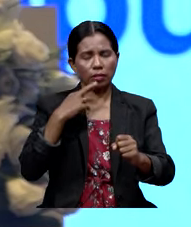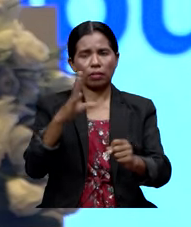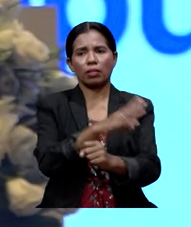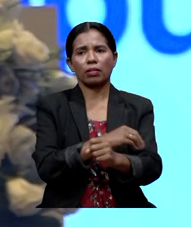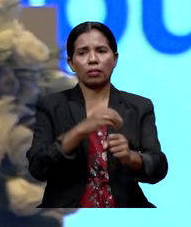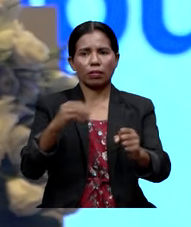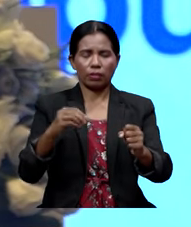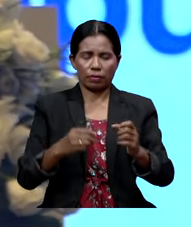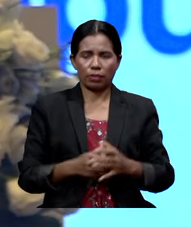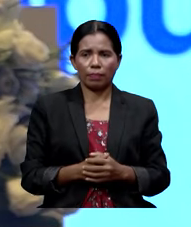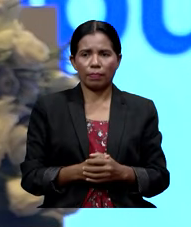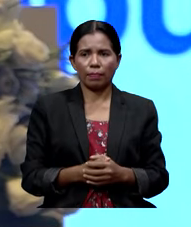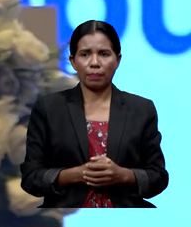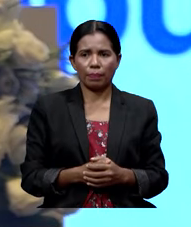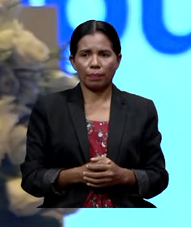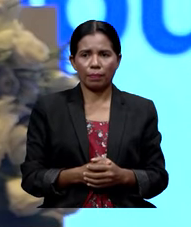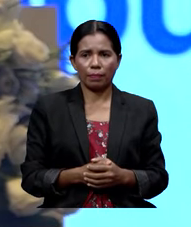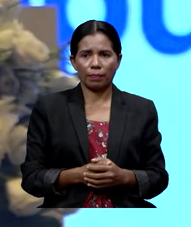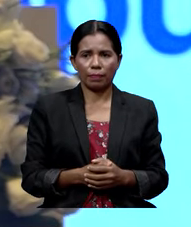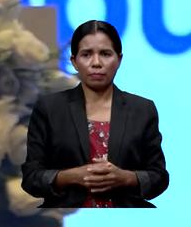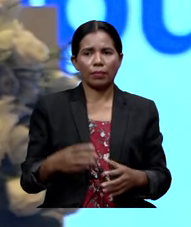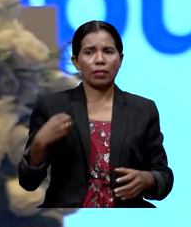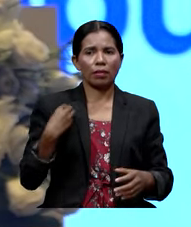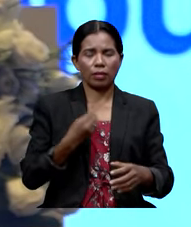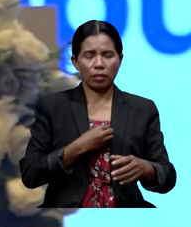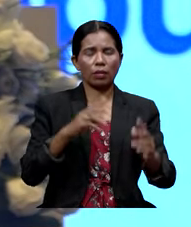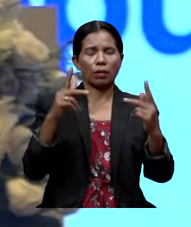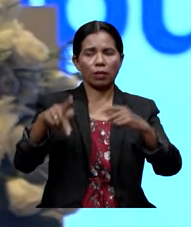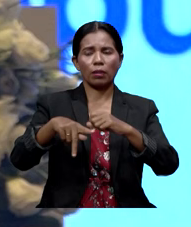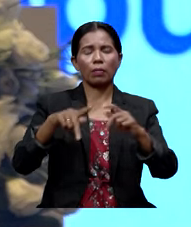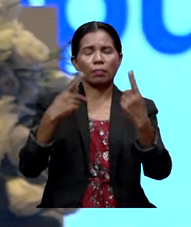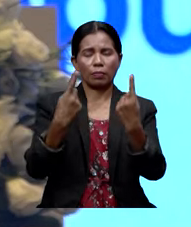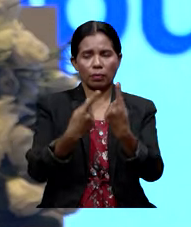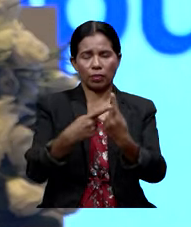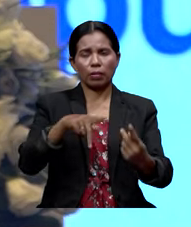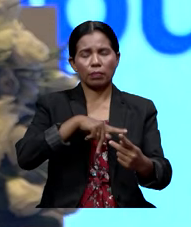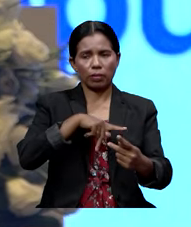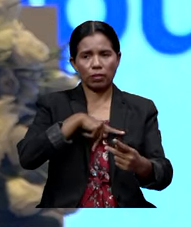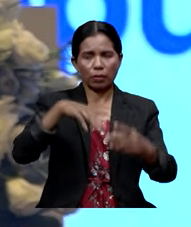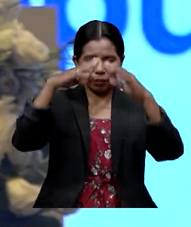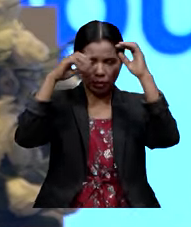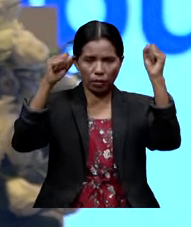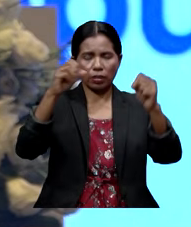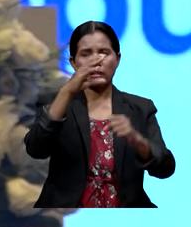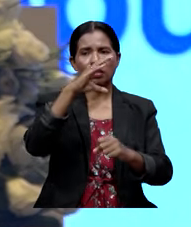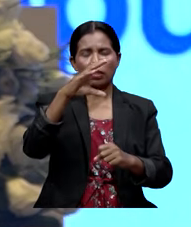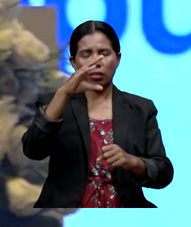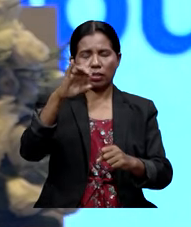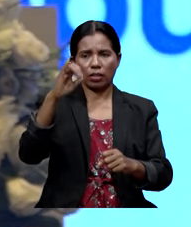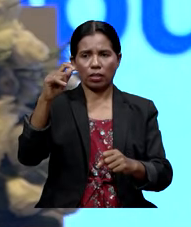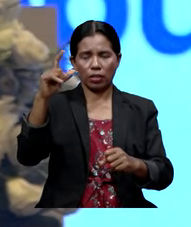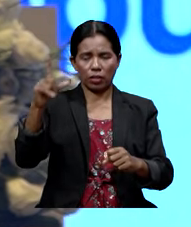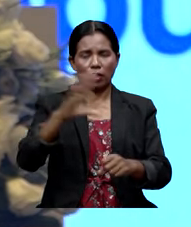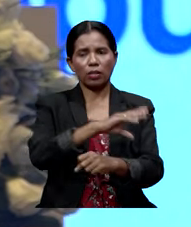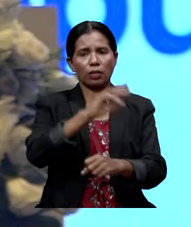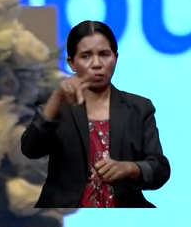who, and our private sector, President CCIT, please, Georgie, and all the colleagues